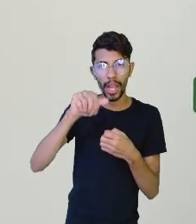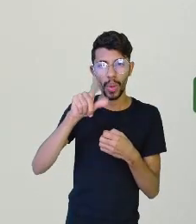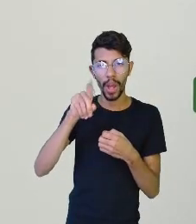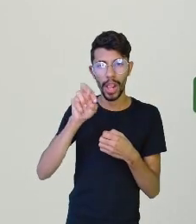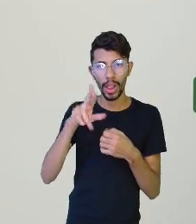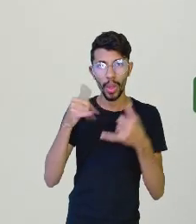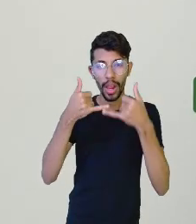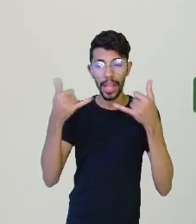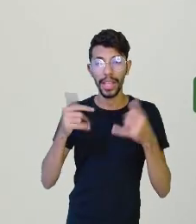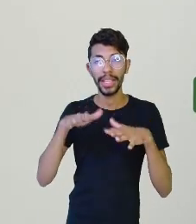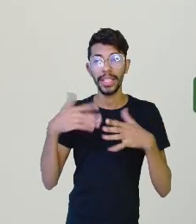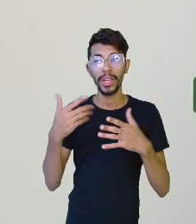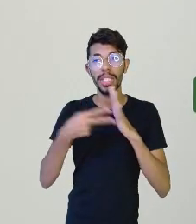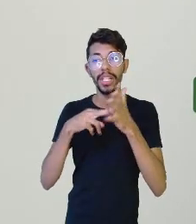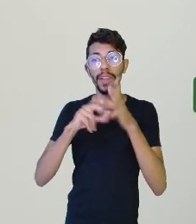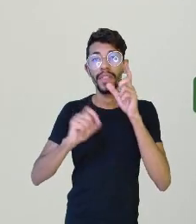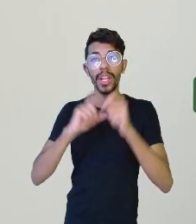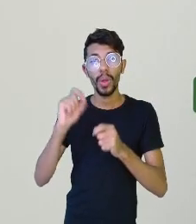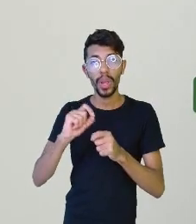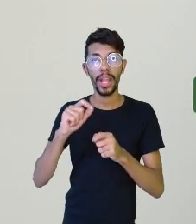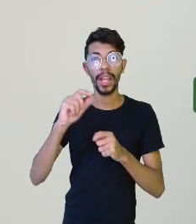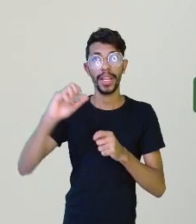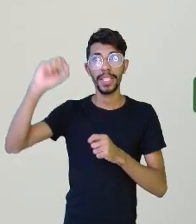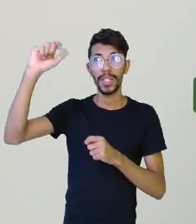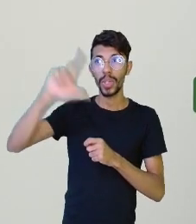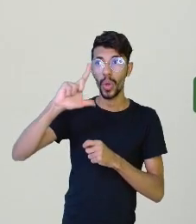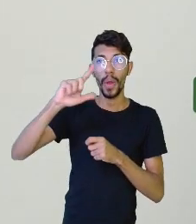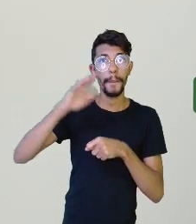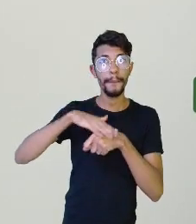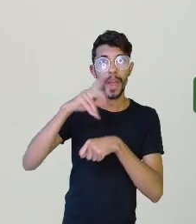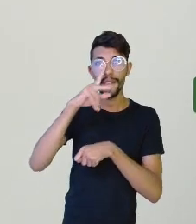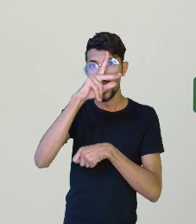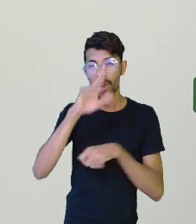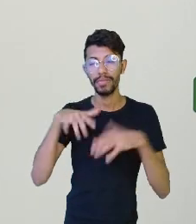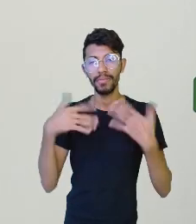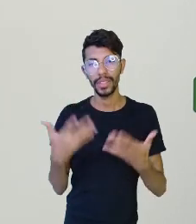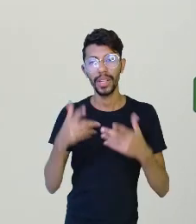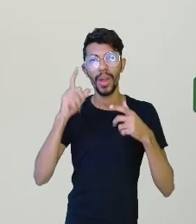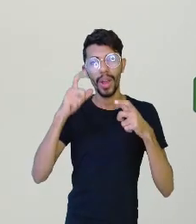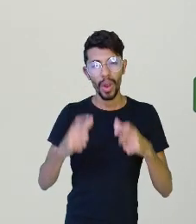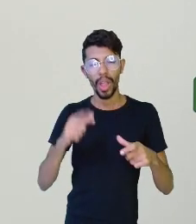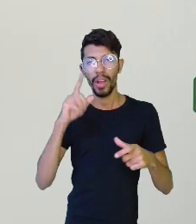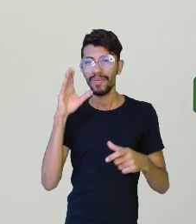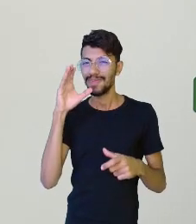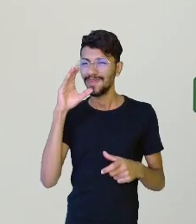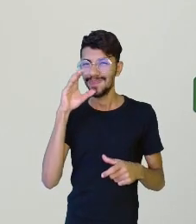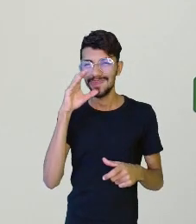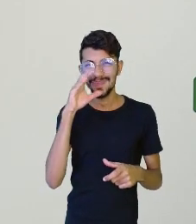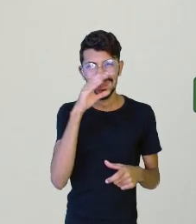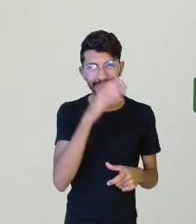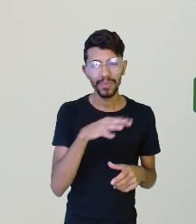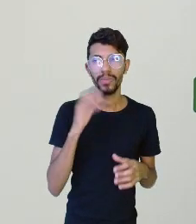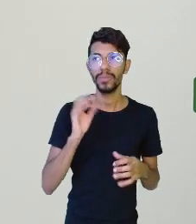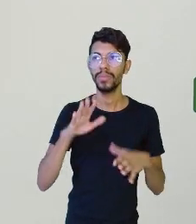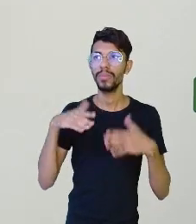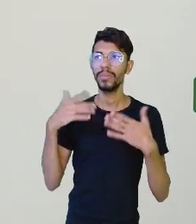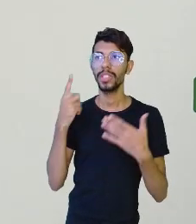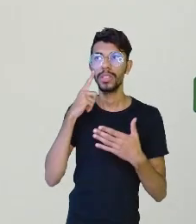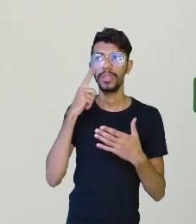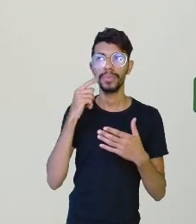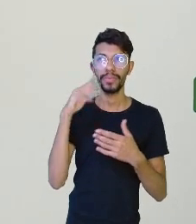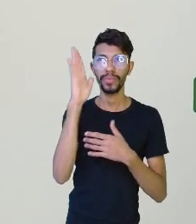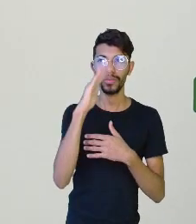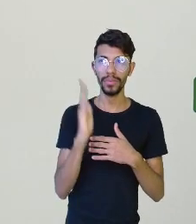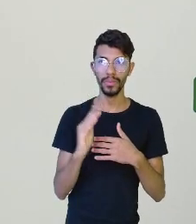sol, tá certo? Então, vai ser um lugar mais quente. Por isso, observa aqui no mapa O Brasil está aqui, logo abaixo